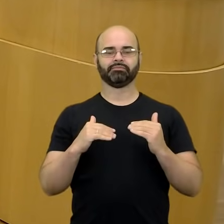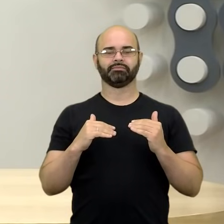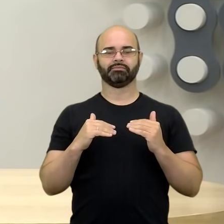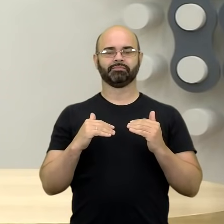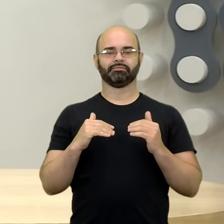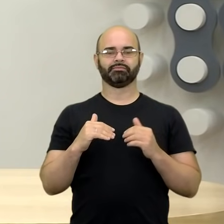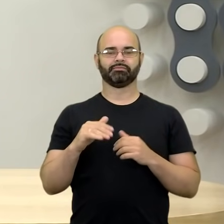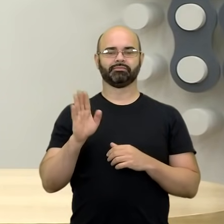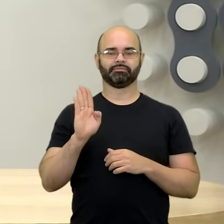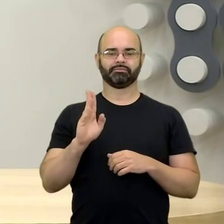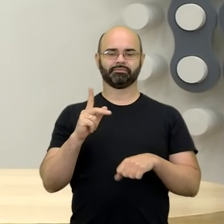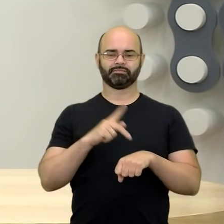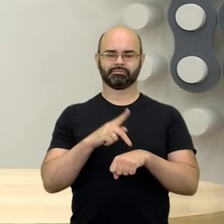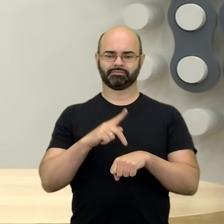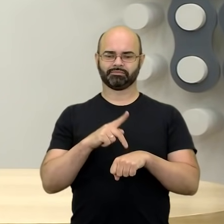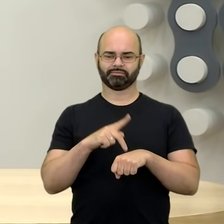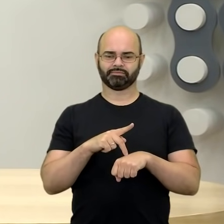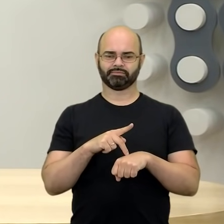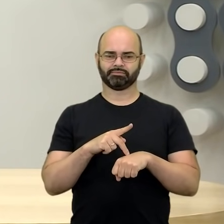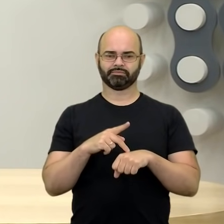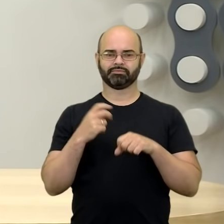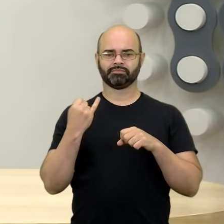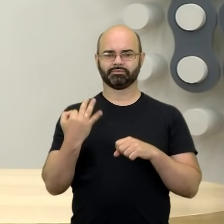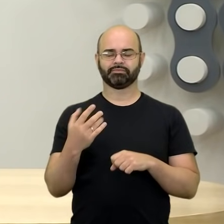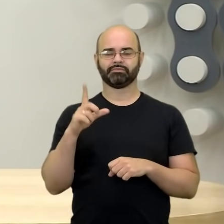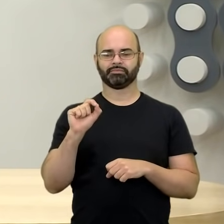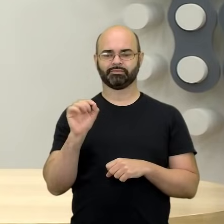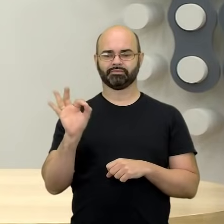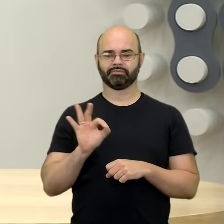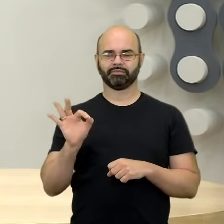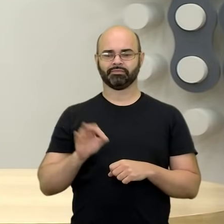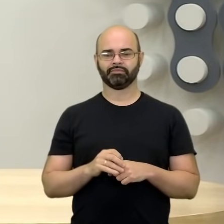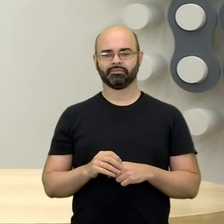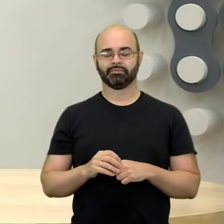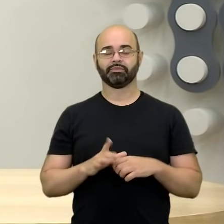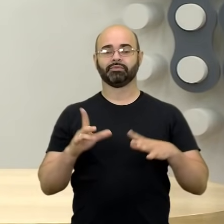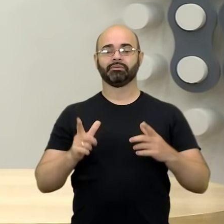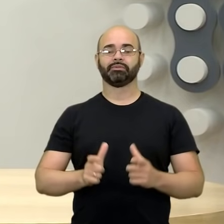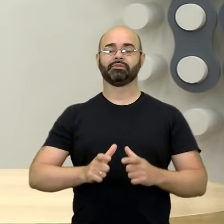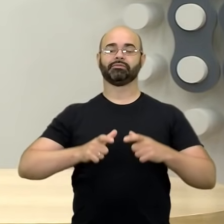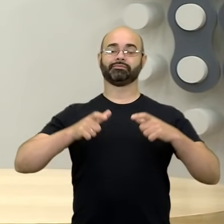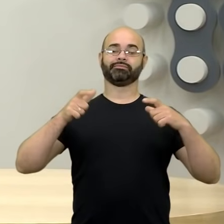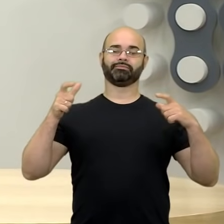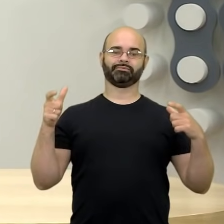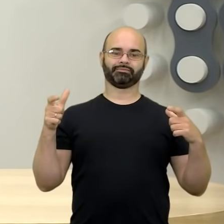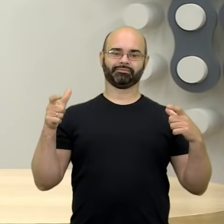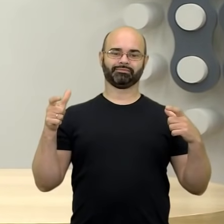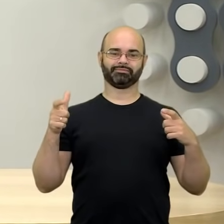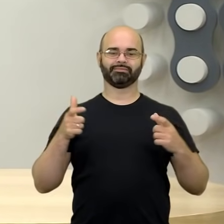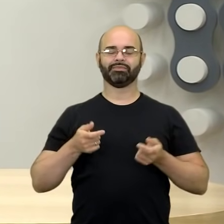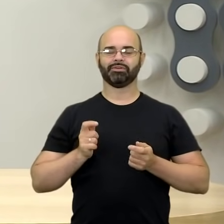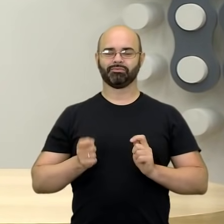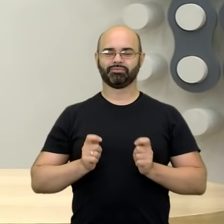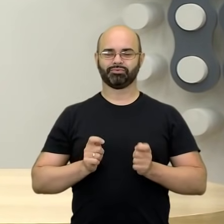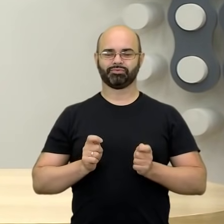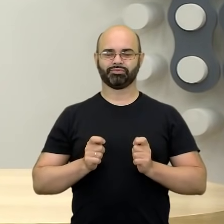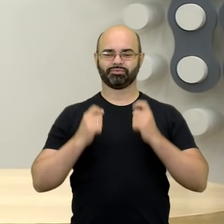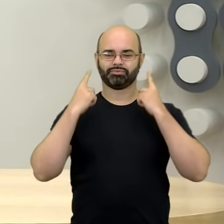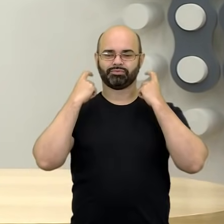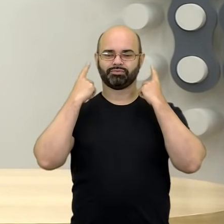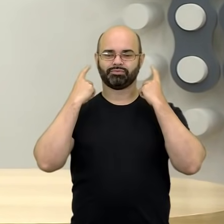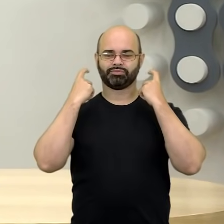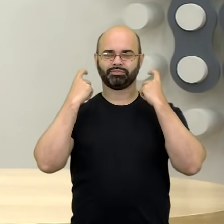a todas as rochas do planeta Terra dez porcento agora a gigantesca maioria ou os tambores